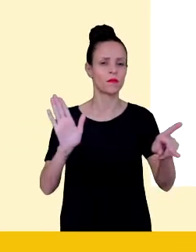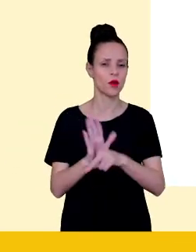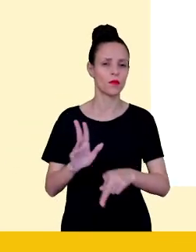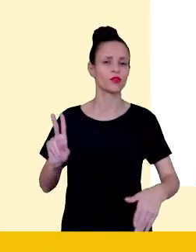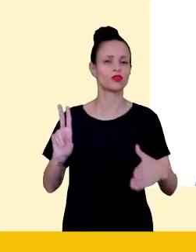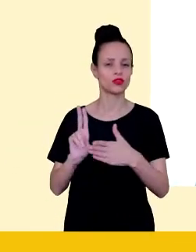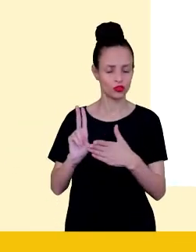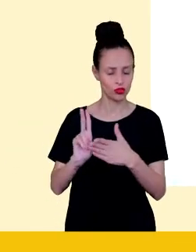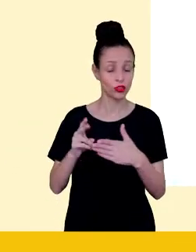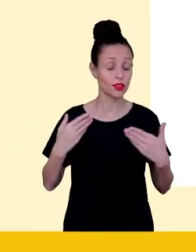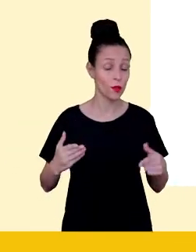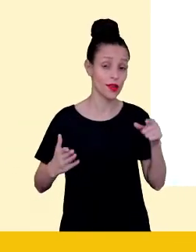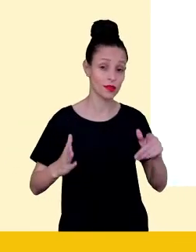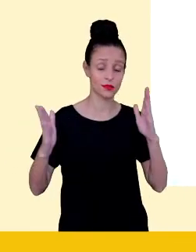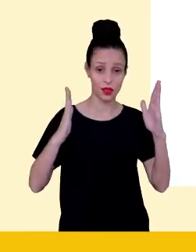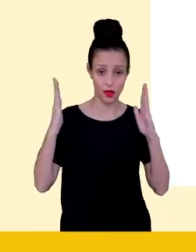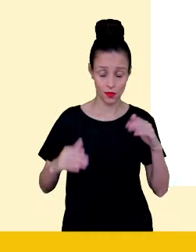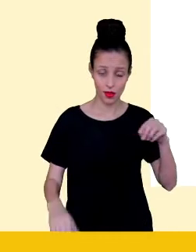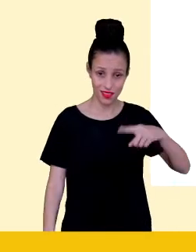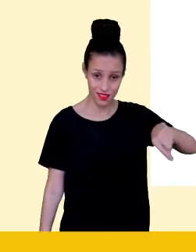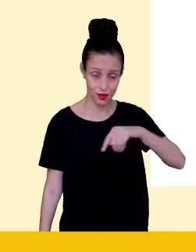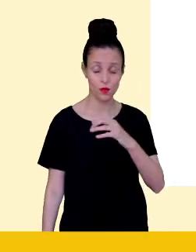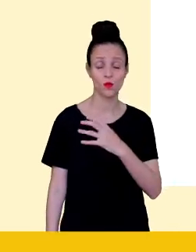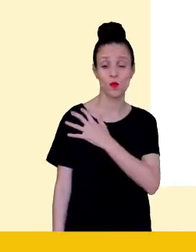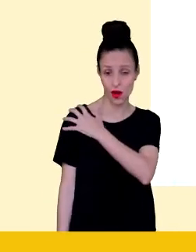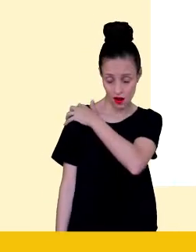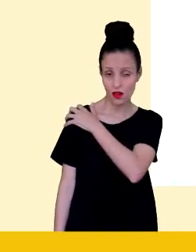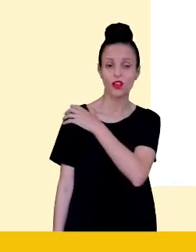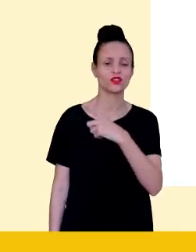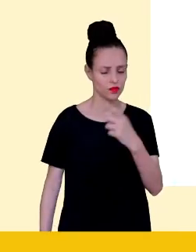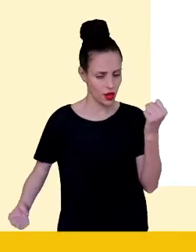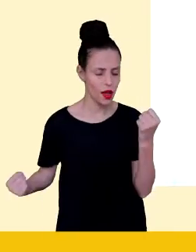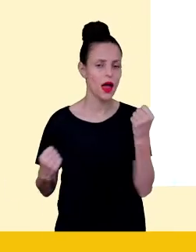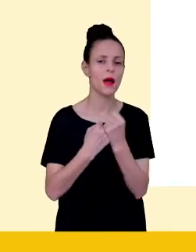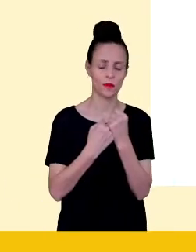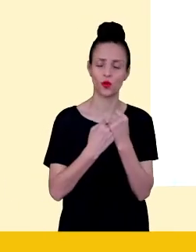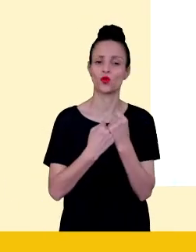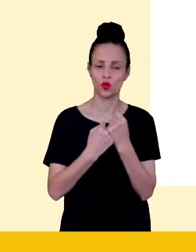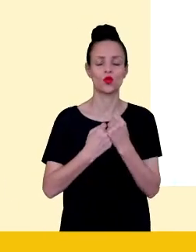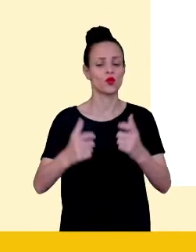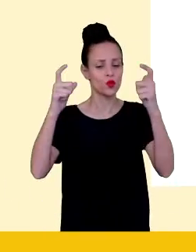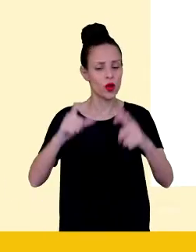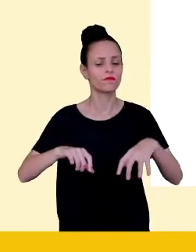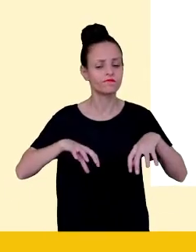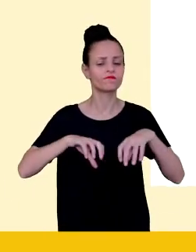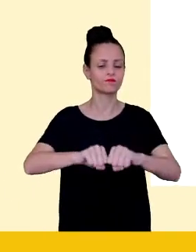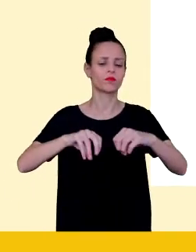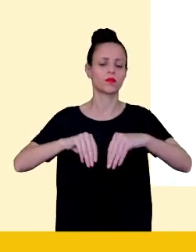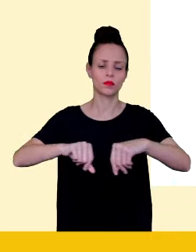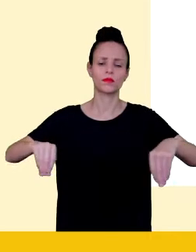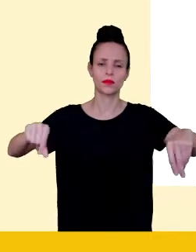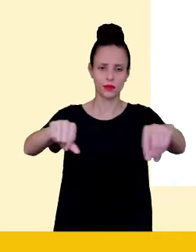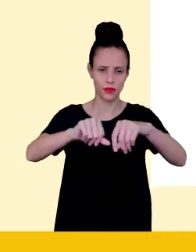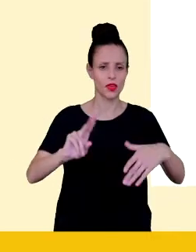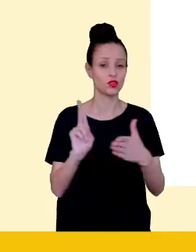de demarcação de terra indígena, né? Então, foi uma época que, assim, com os guardas, eles tiveram assim, o apoio